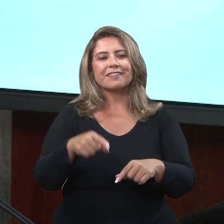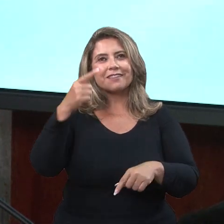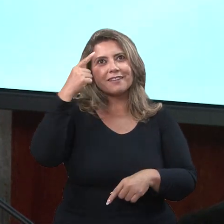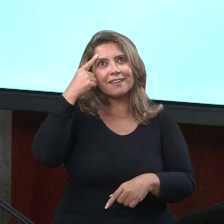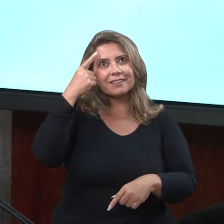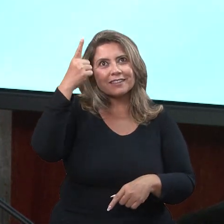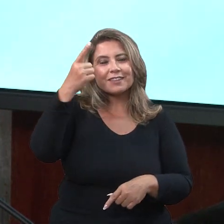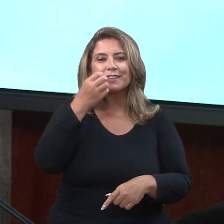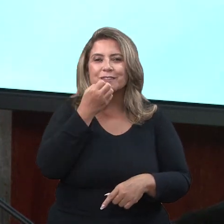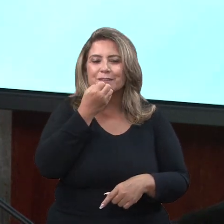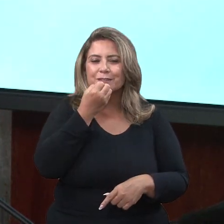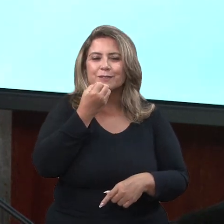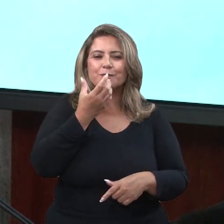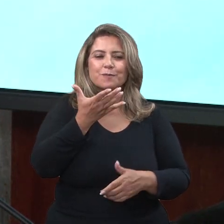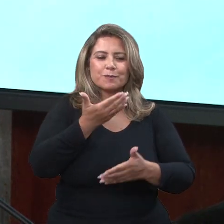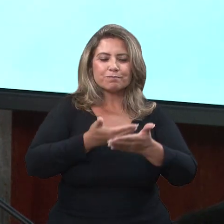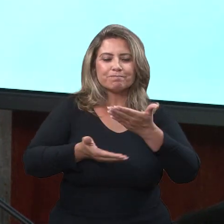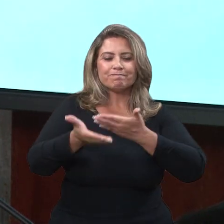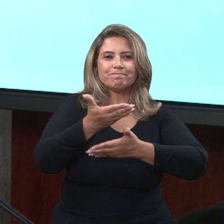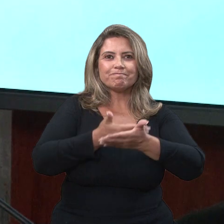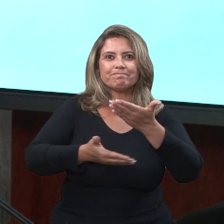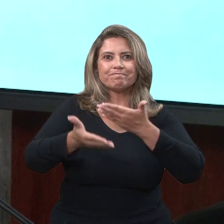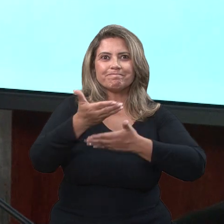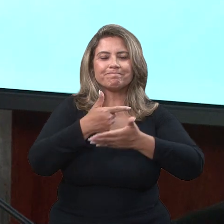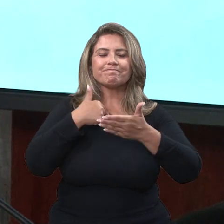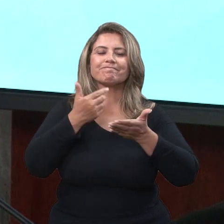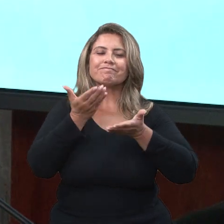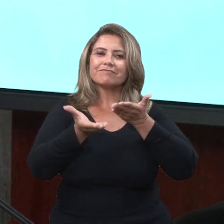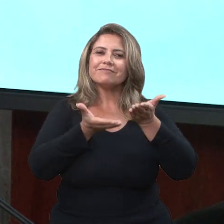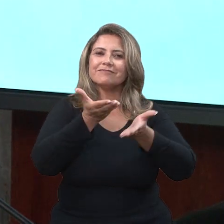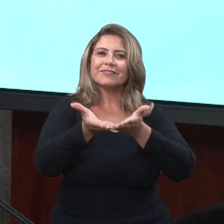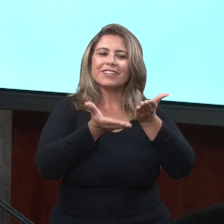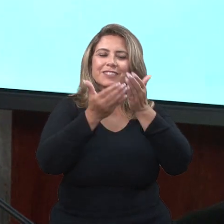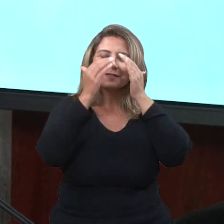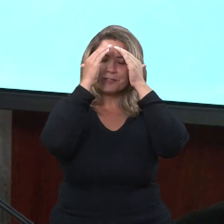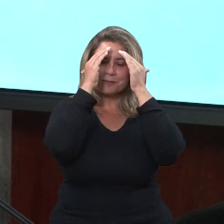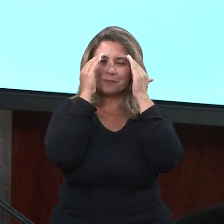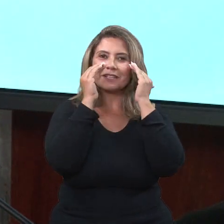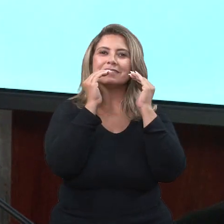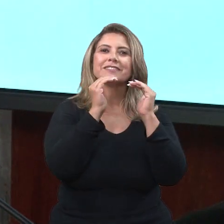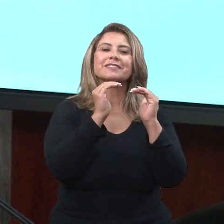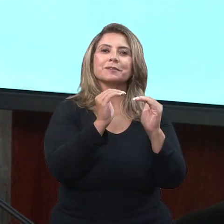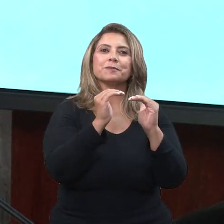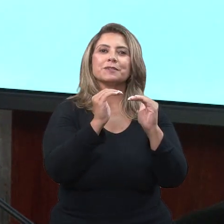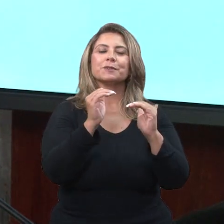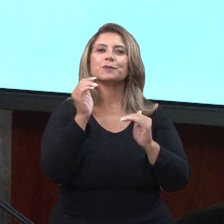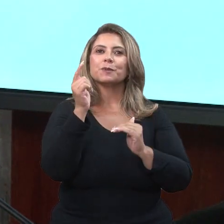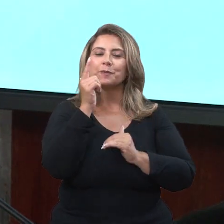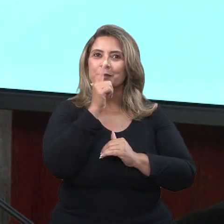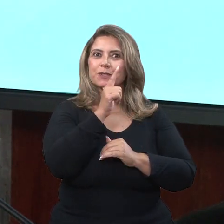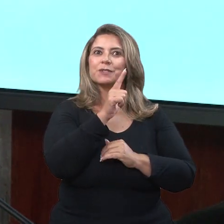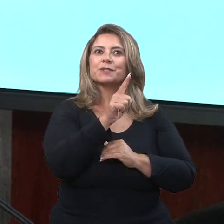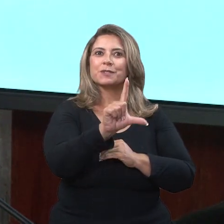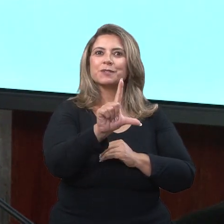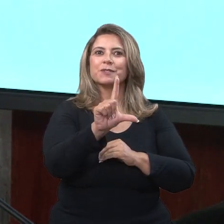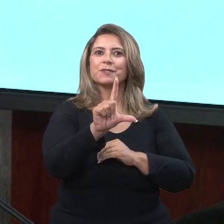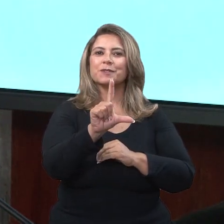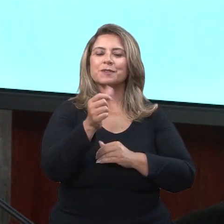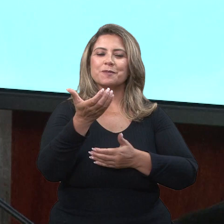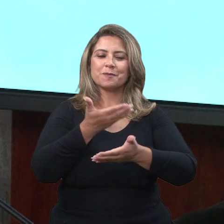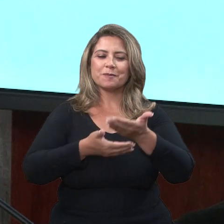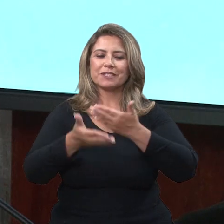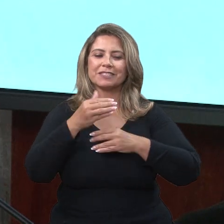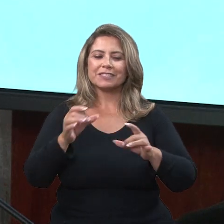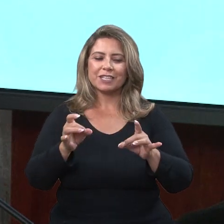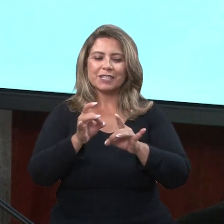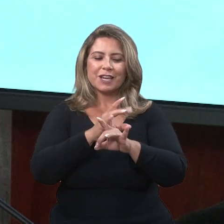que sejamos uma comunidade mais atenciosa e mais respeitosa, para que a gente seja cada vez mais íntegro,